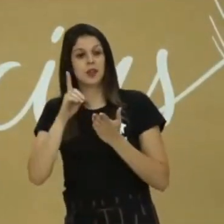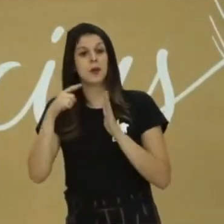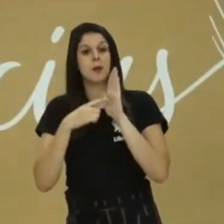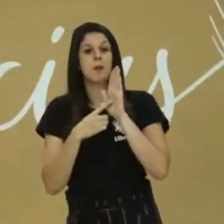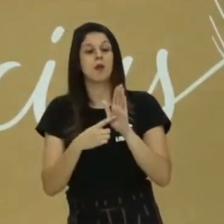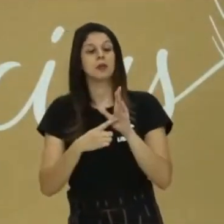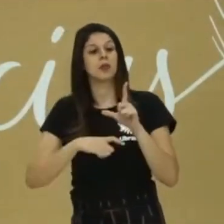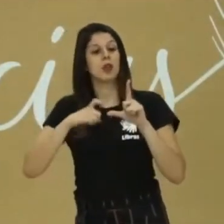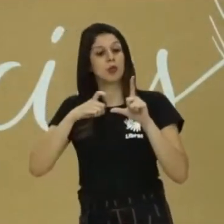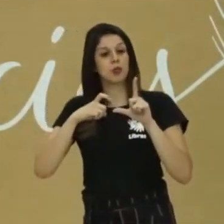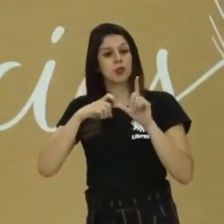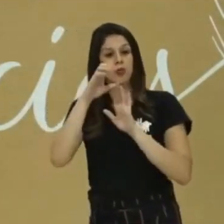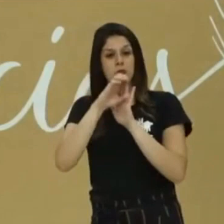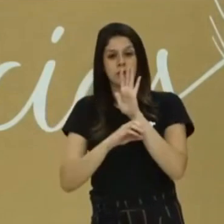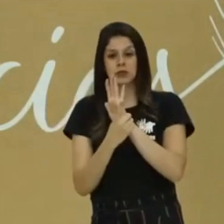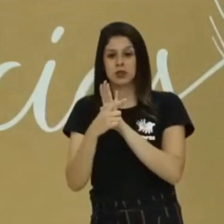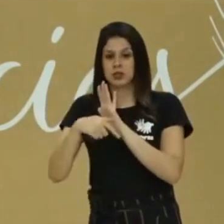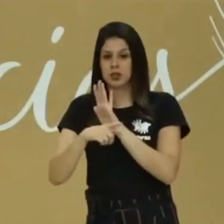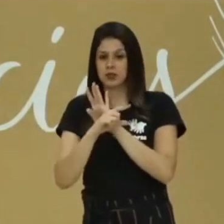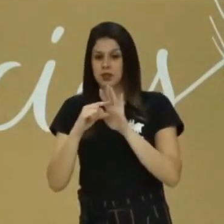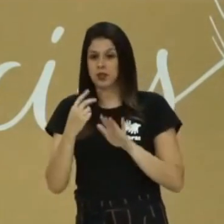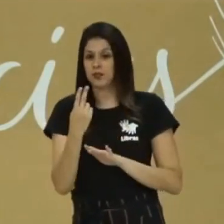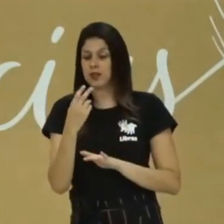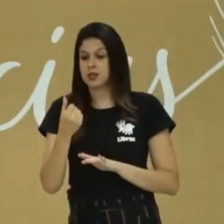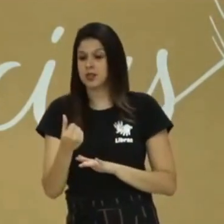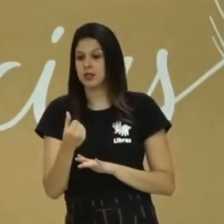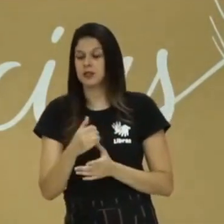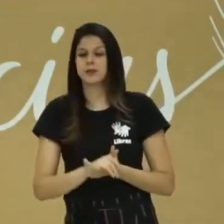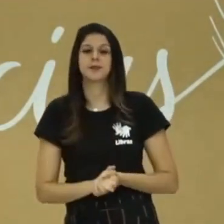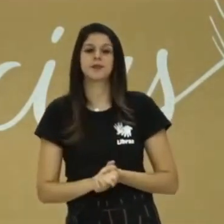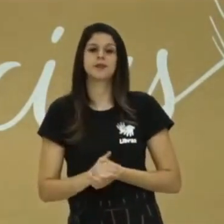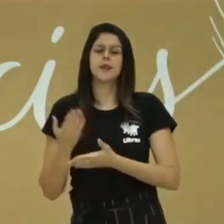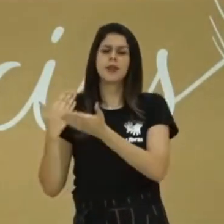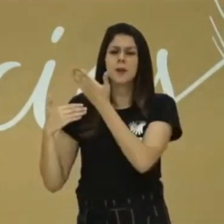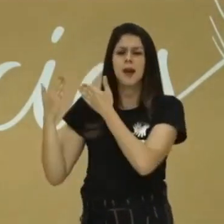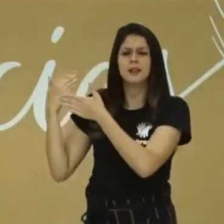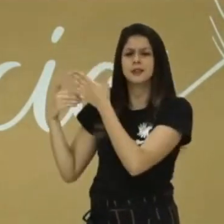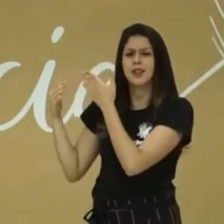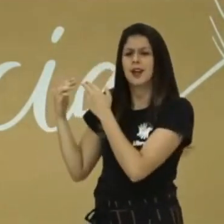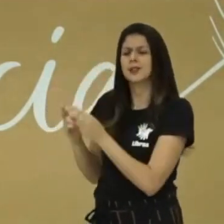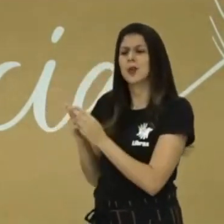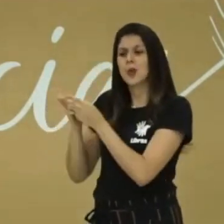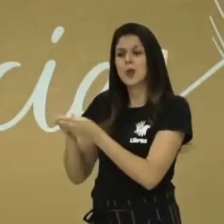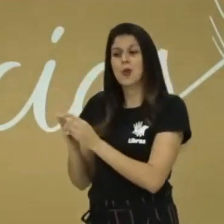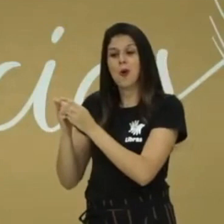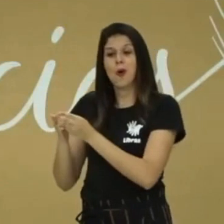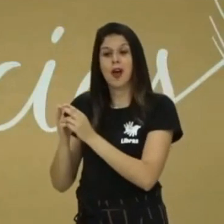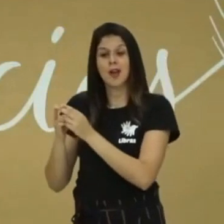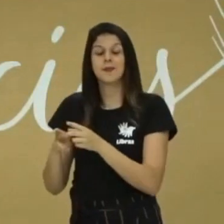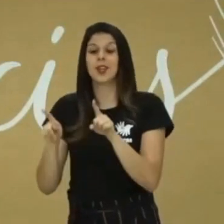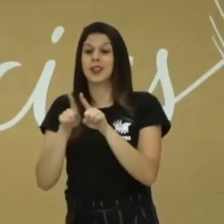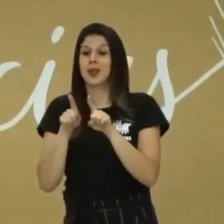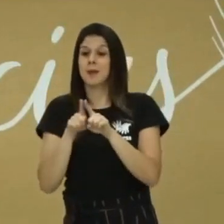17 a partir do Versículo 26 assim como foi nos dias de Noé assim será também nos dias